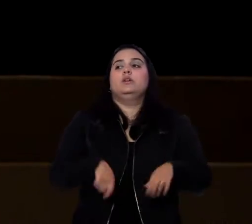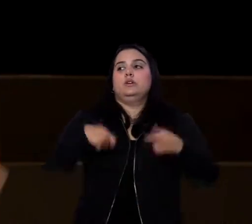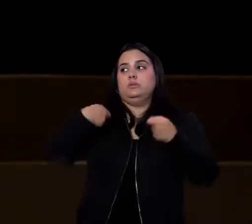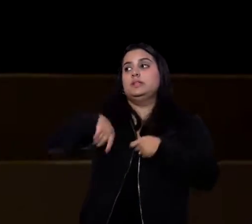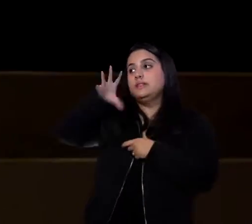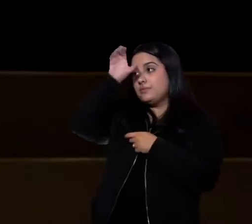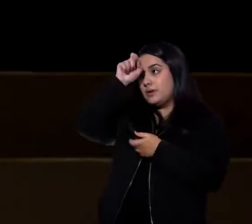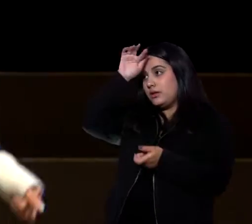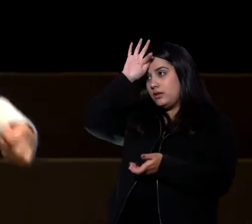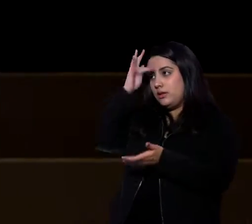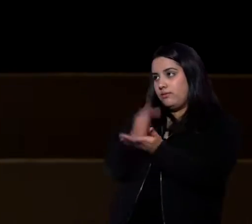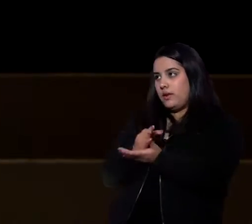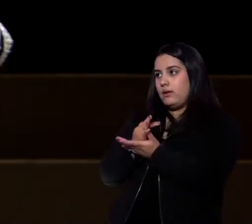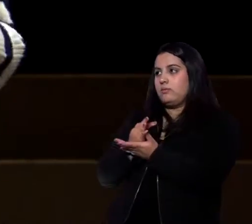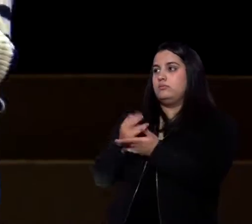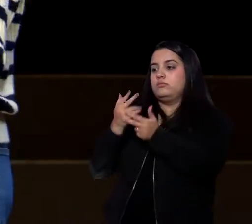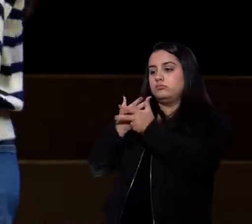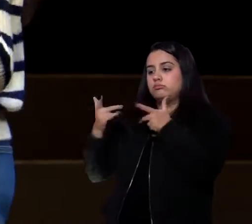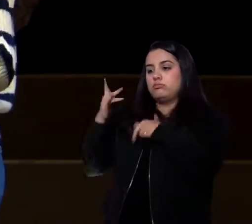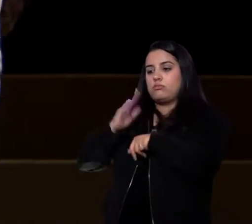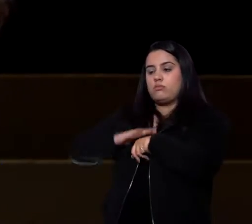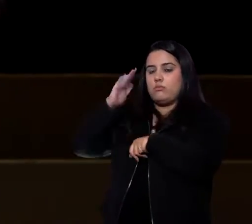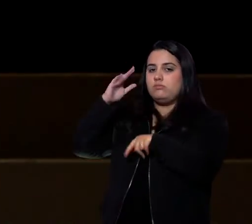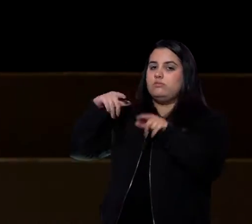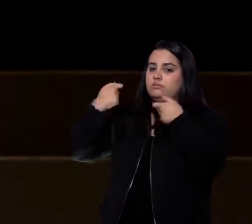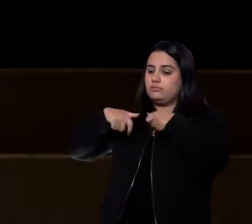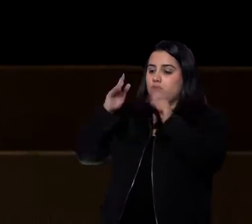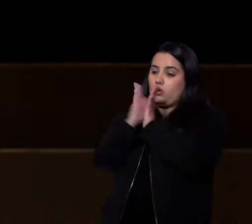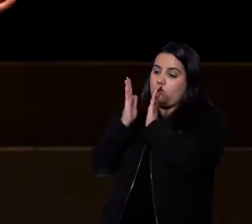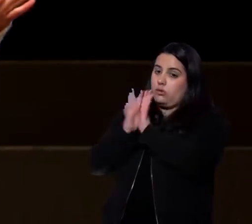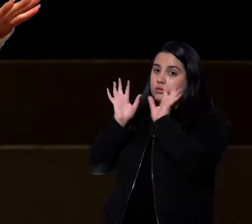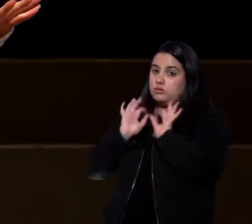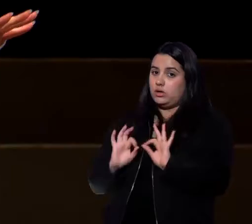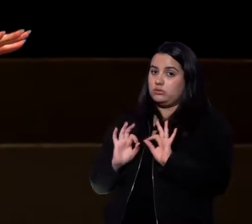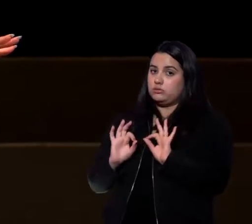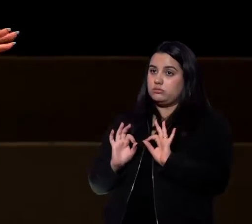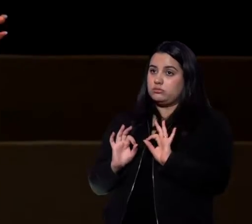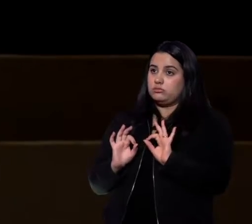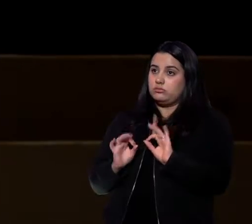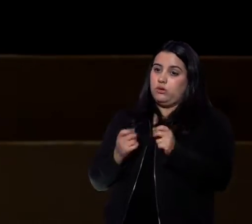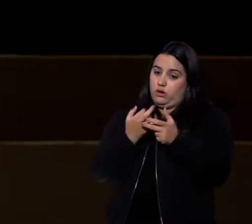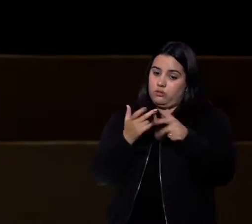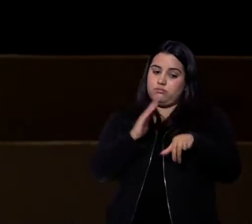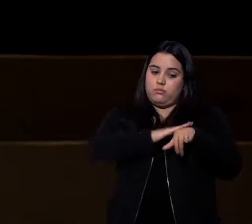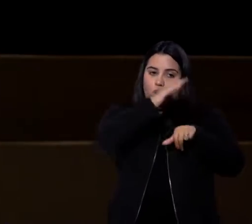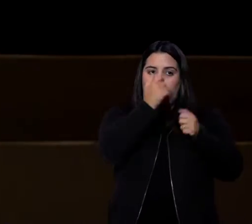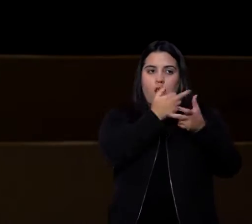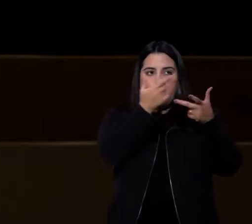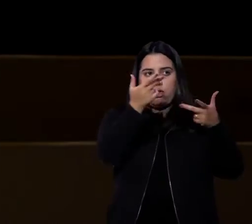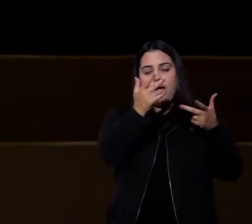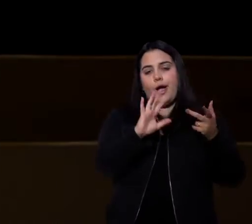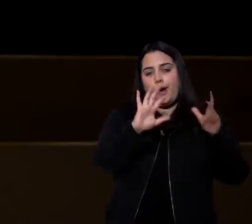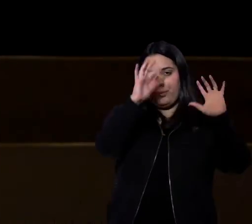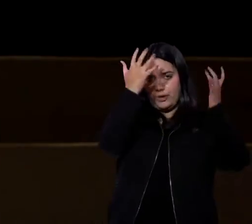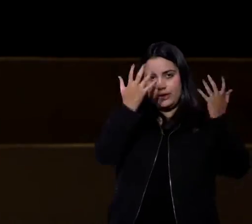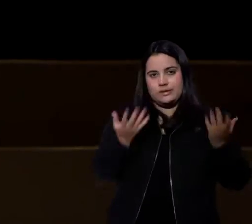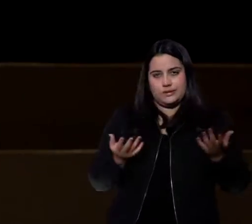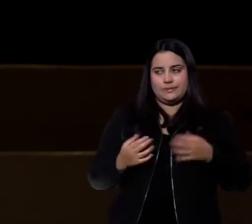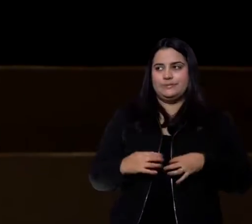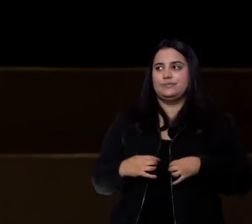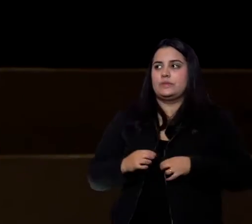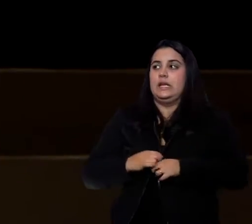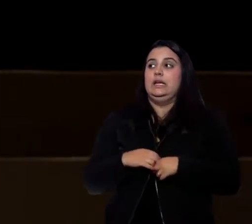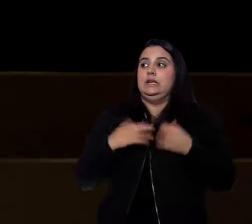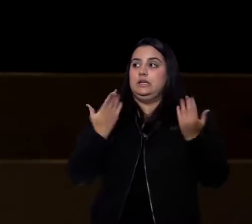viver coisas maiores, a gente precisa orar do jeito certo, para que coisas maiores comecem a acontecer. Então, nesse versículo, nesses dois que a gente